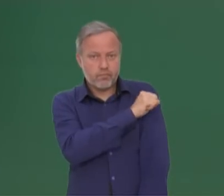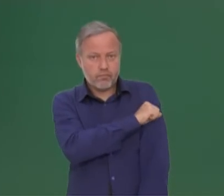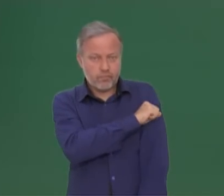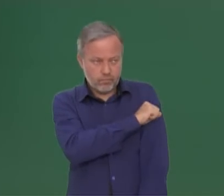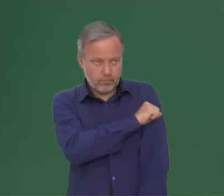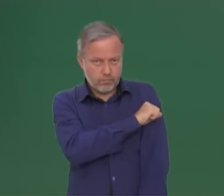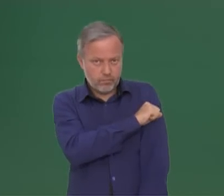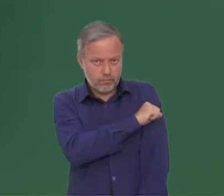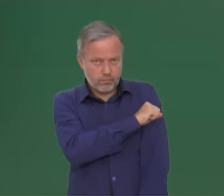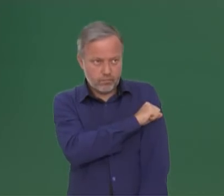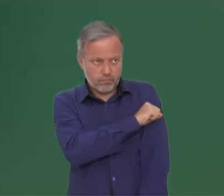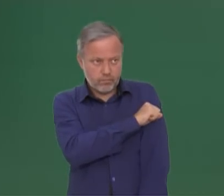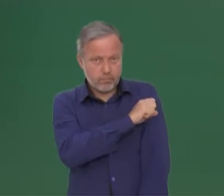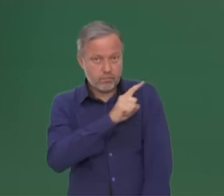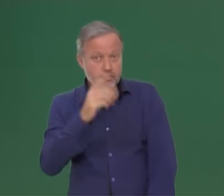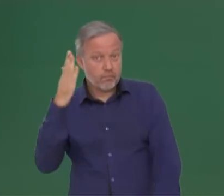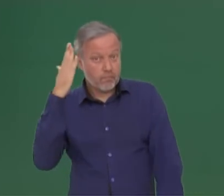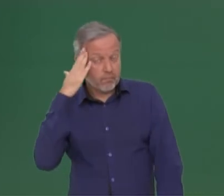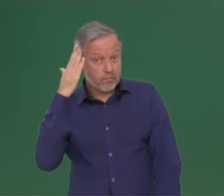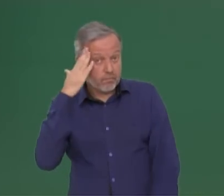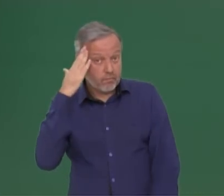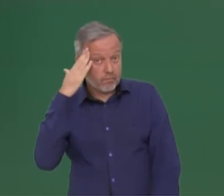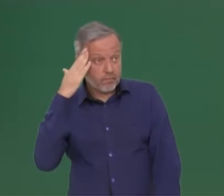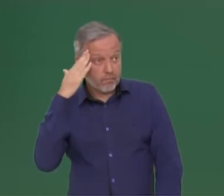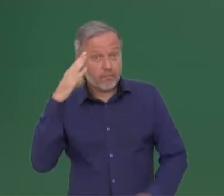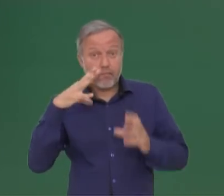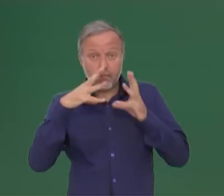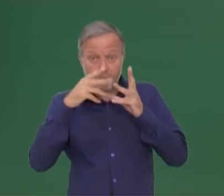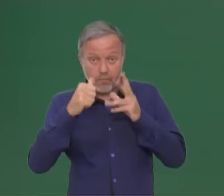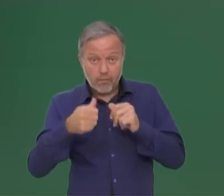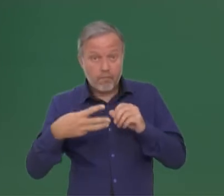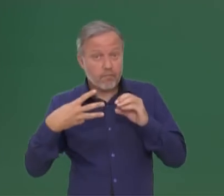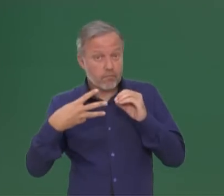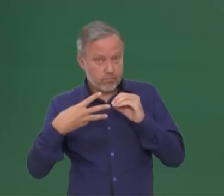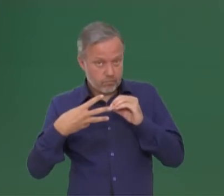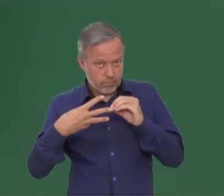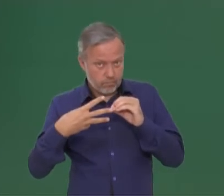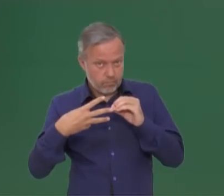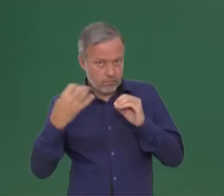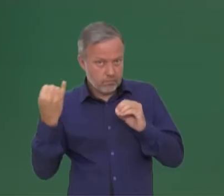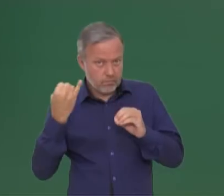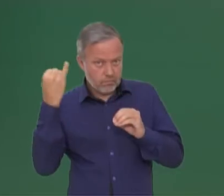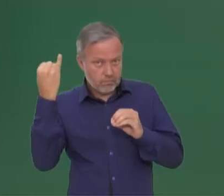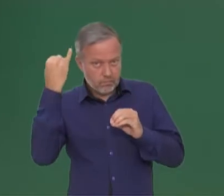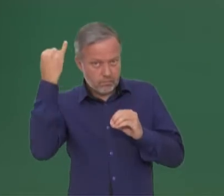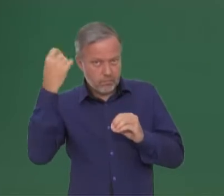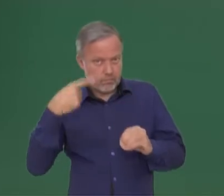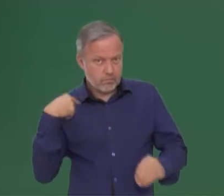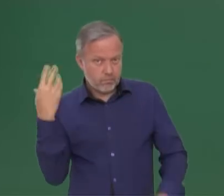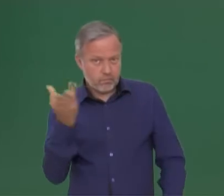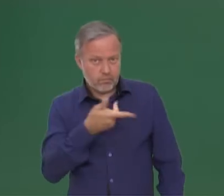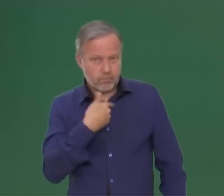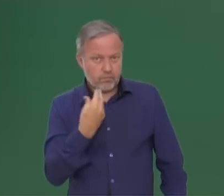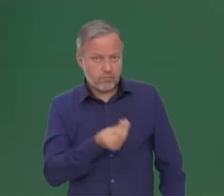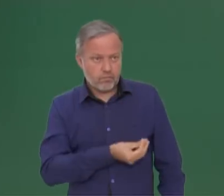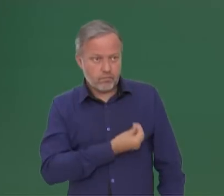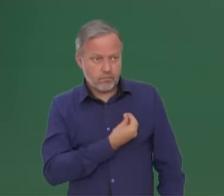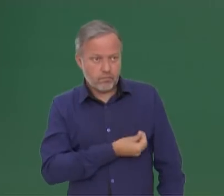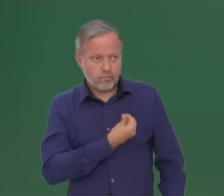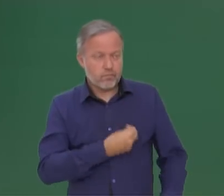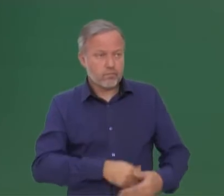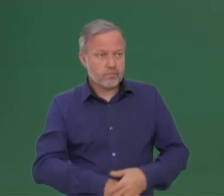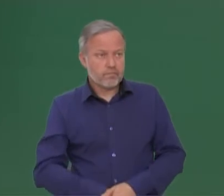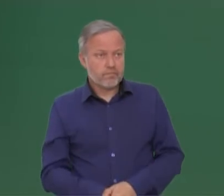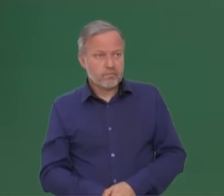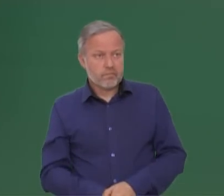8º mais um pouquinho, para você saber tudo sobre essa estrutura tão importante e tão fundamental na nossa vida. Vamos copiar?